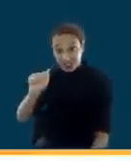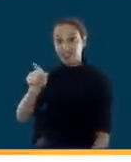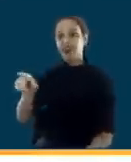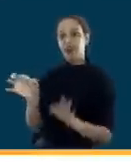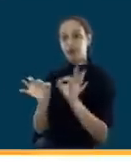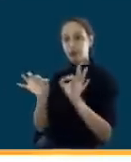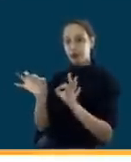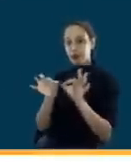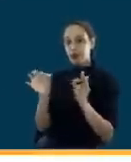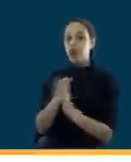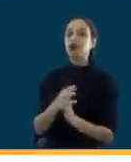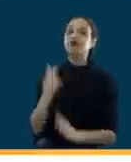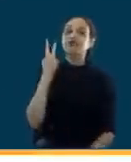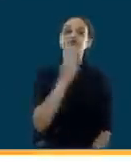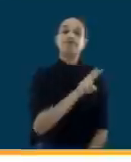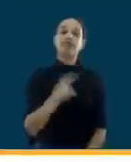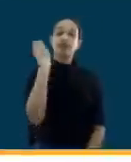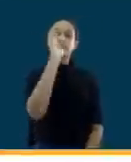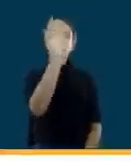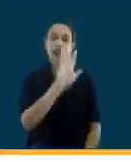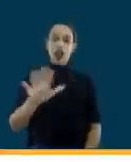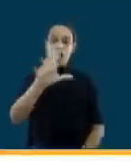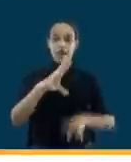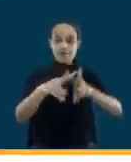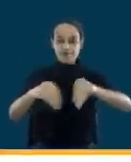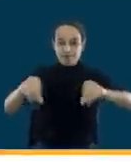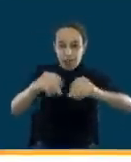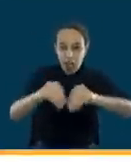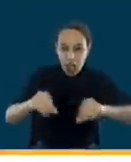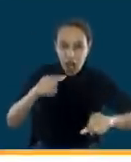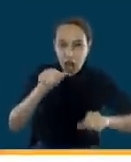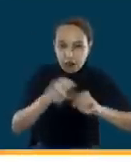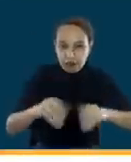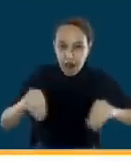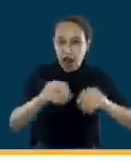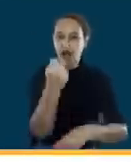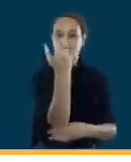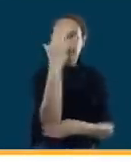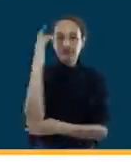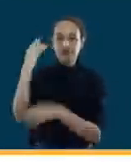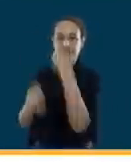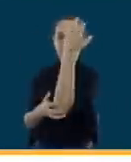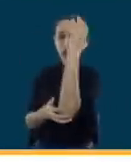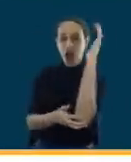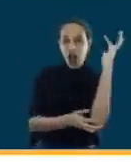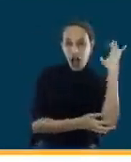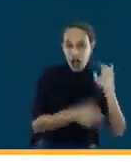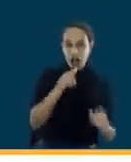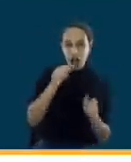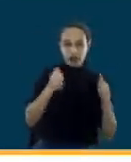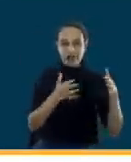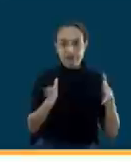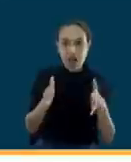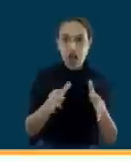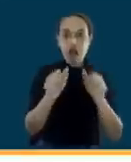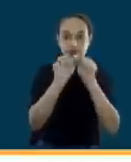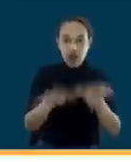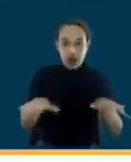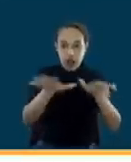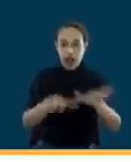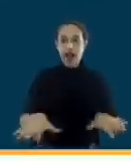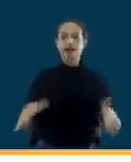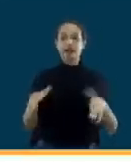Brasil do barro, da terra, das florestas, das águas, do asfalto, da periferia, esse